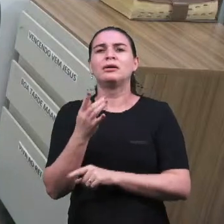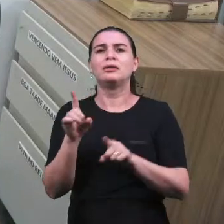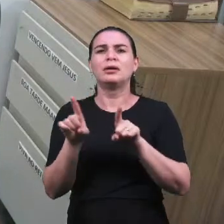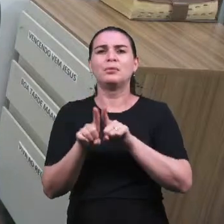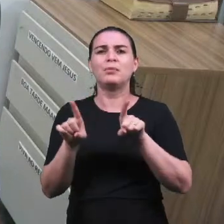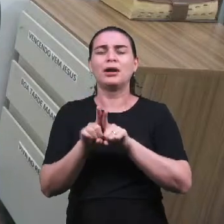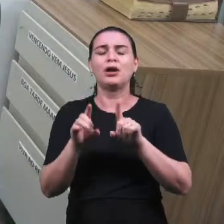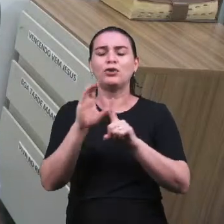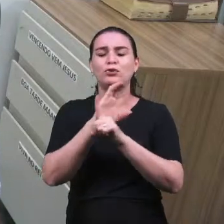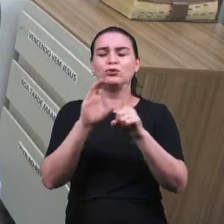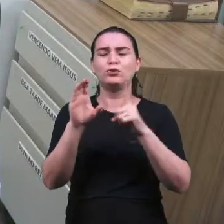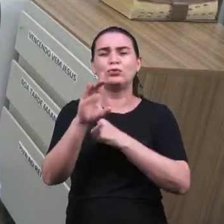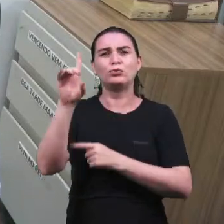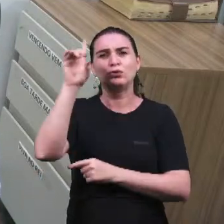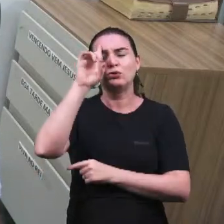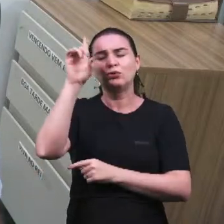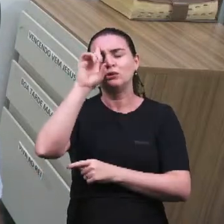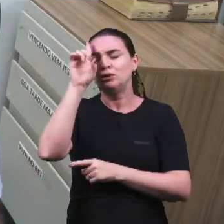cultos diários também,